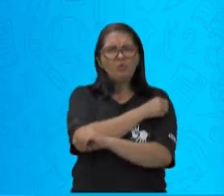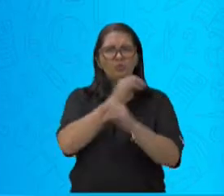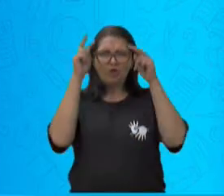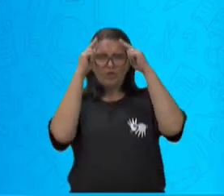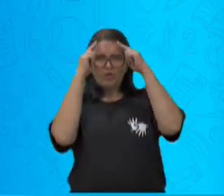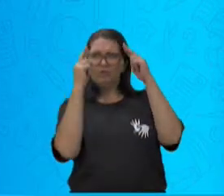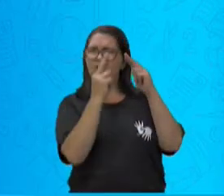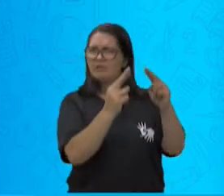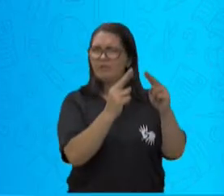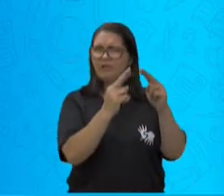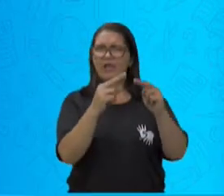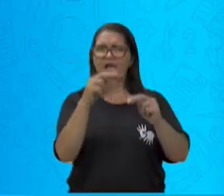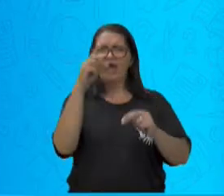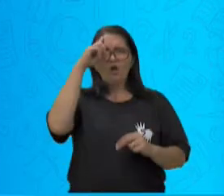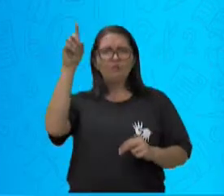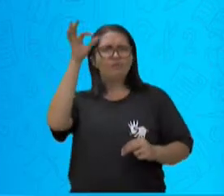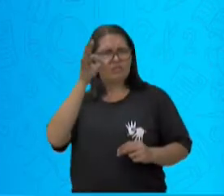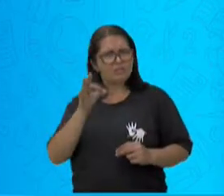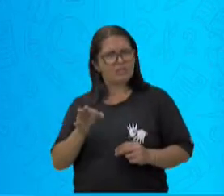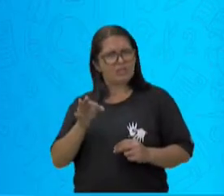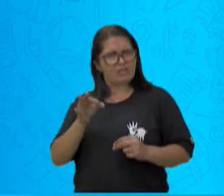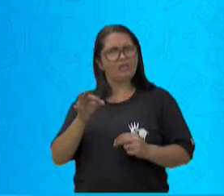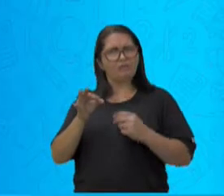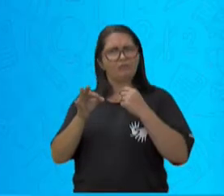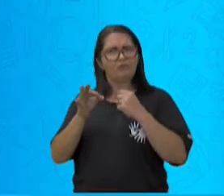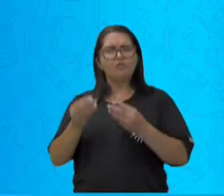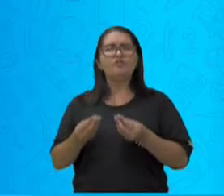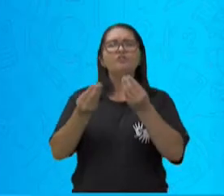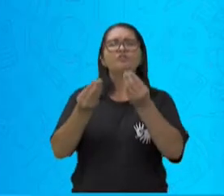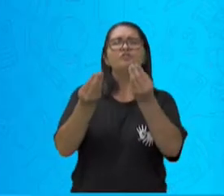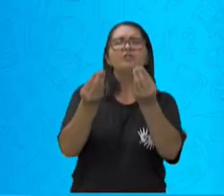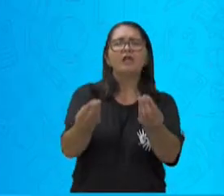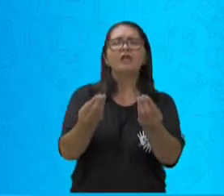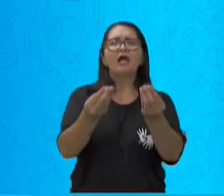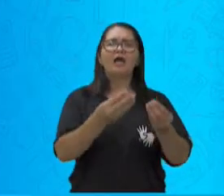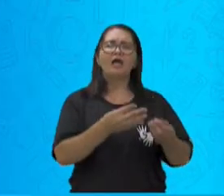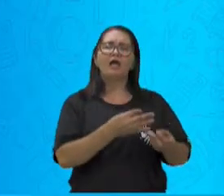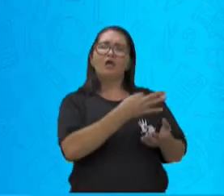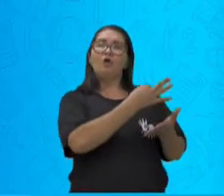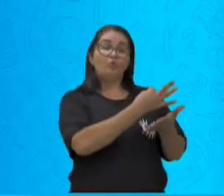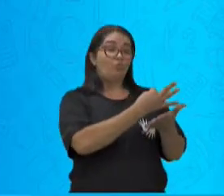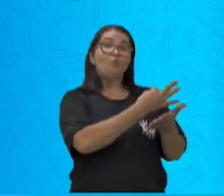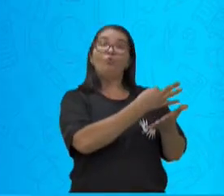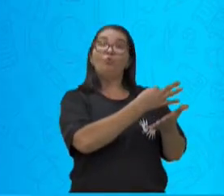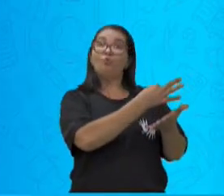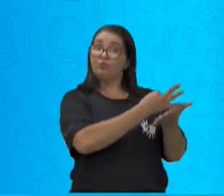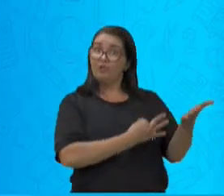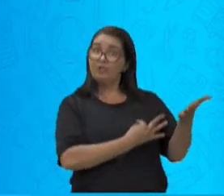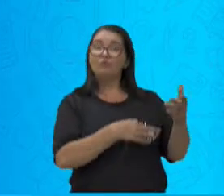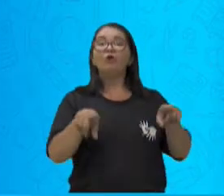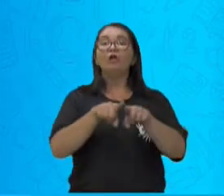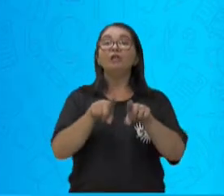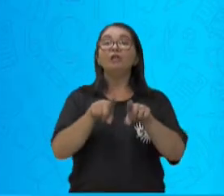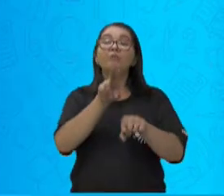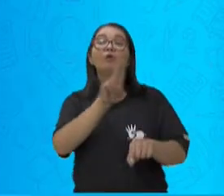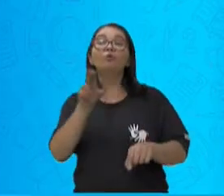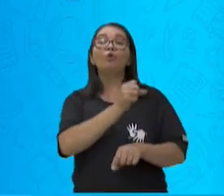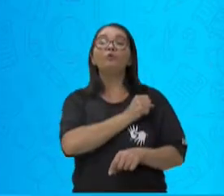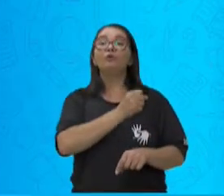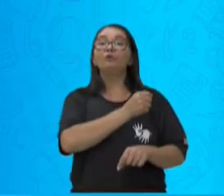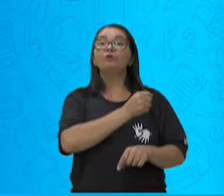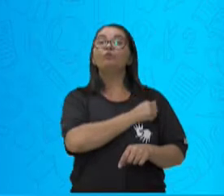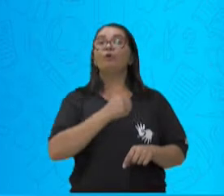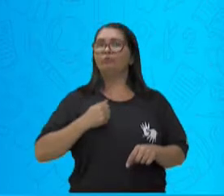para entrega ou apresentar a identificação do autor em qualquer parte do material. Artigo